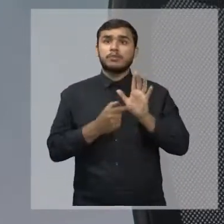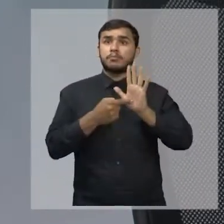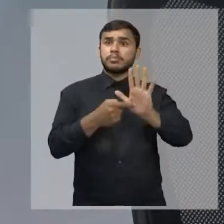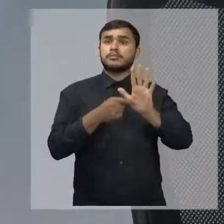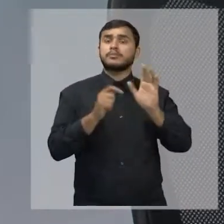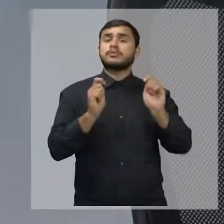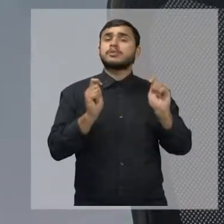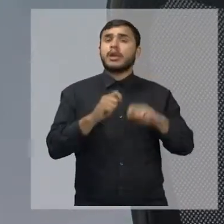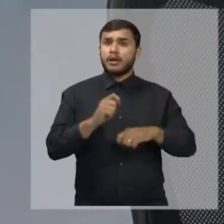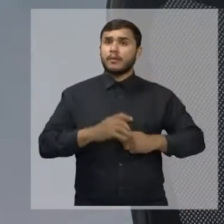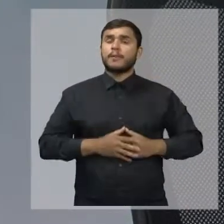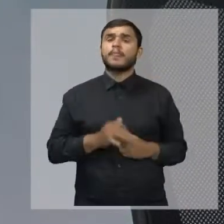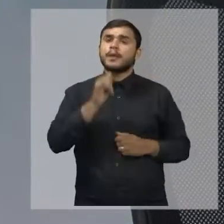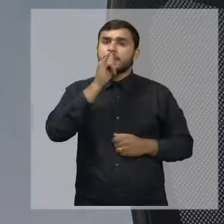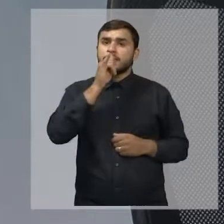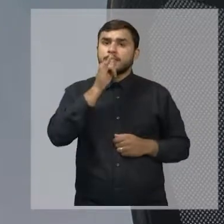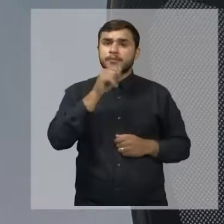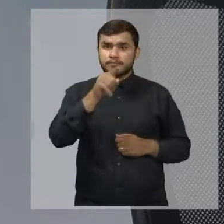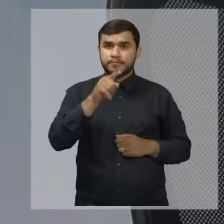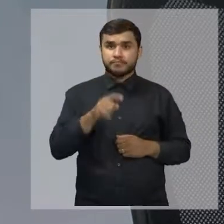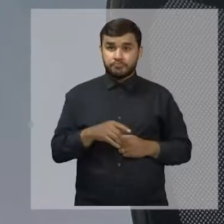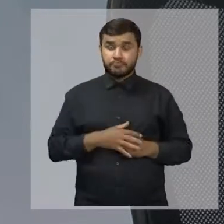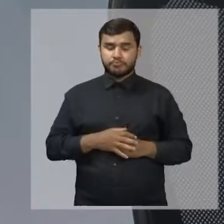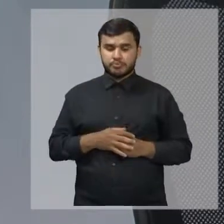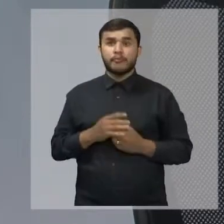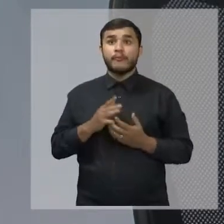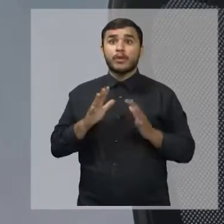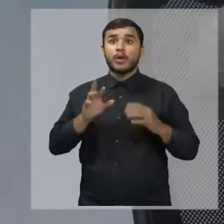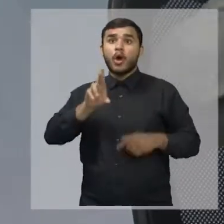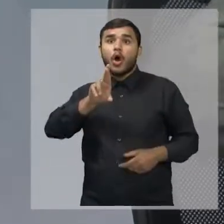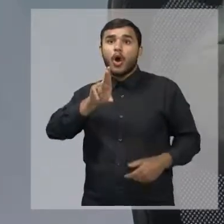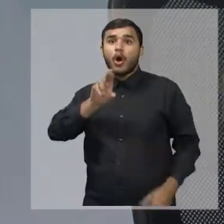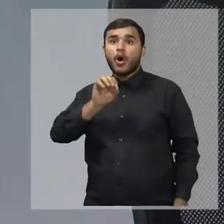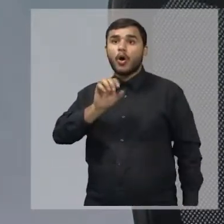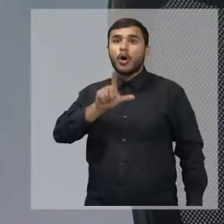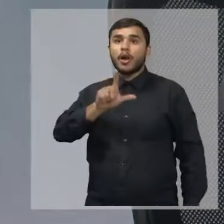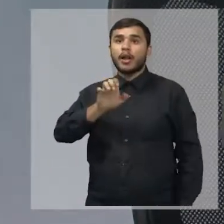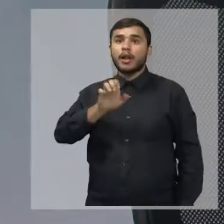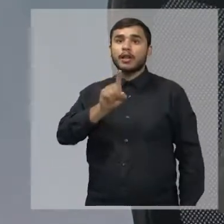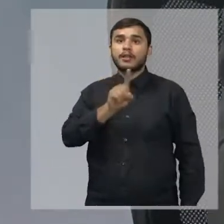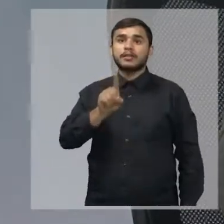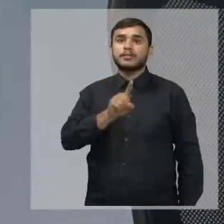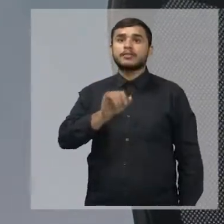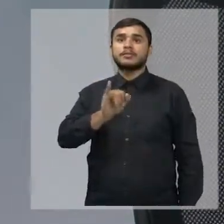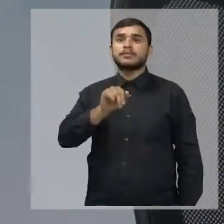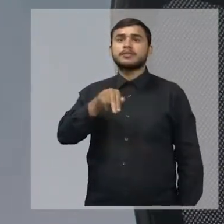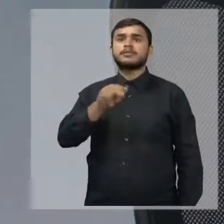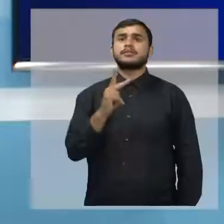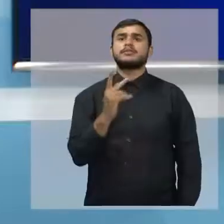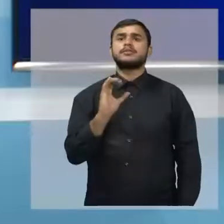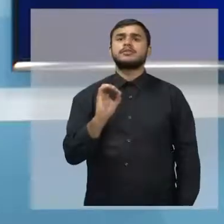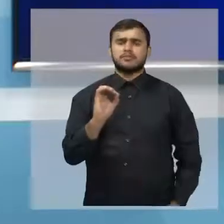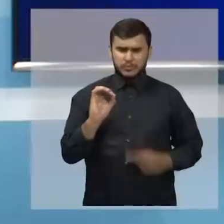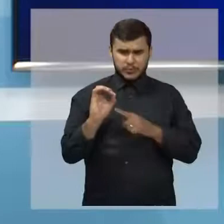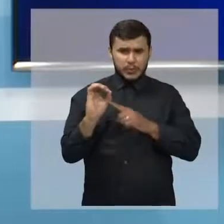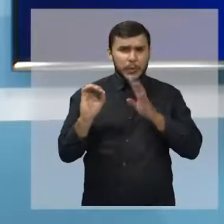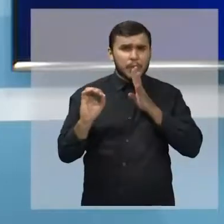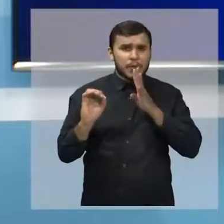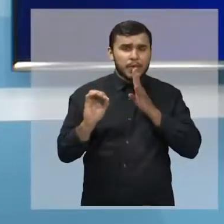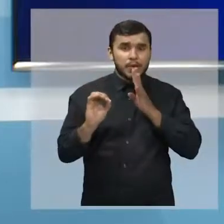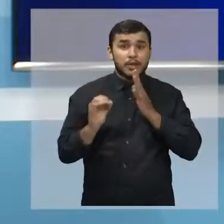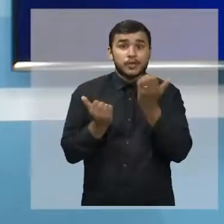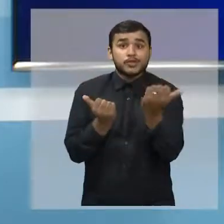volta para aquele evento do rolezinho, né, em que os jovens se articulavam virtualmente e ocupavam espaço